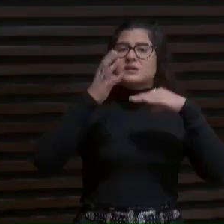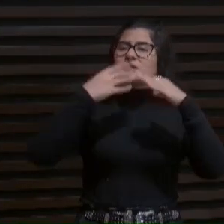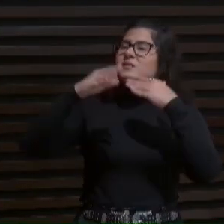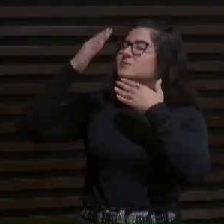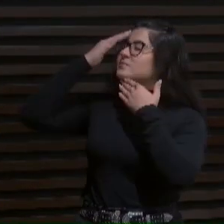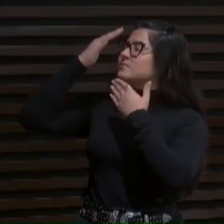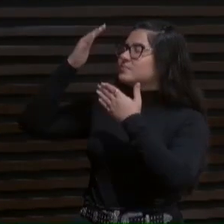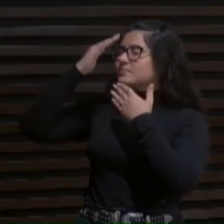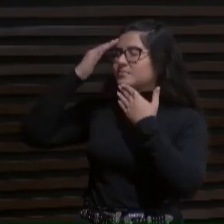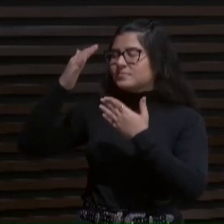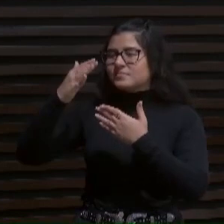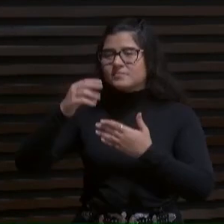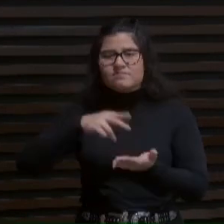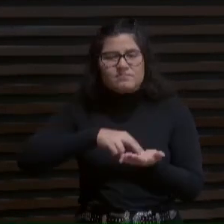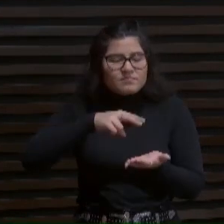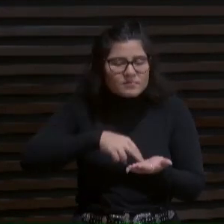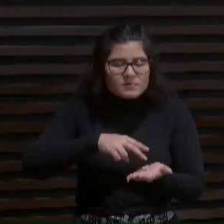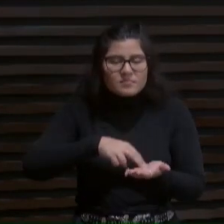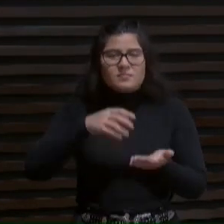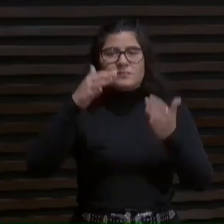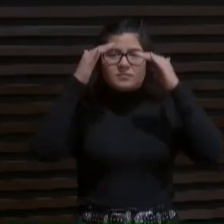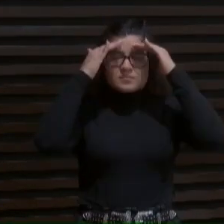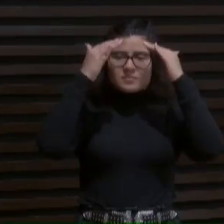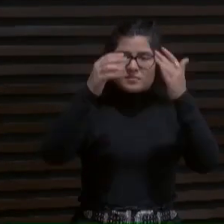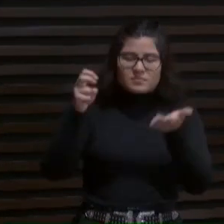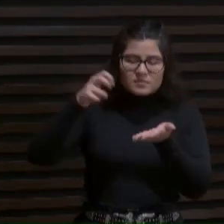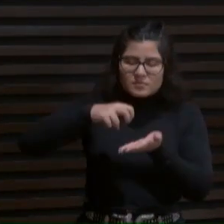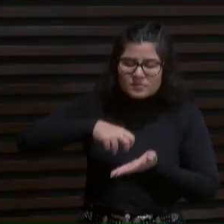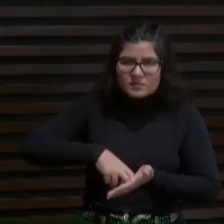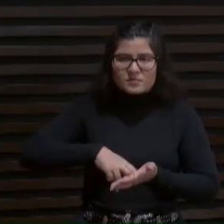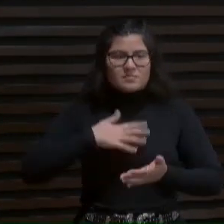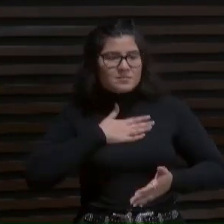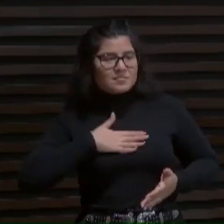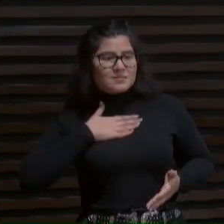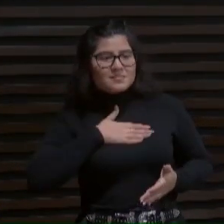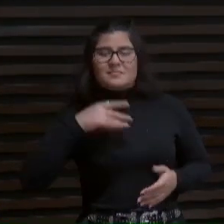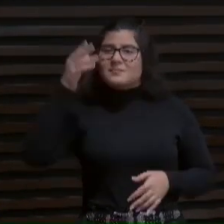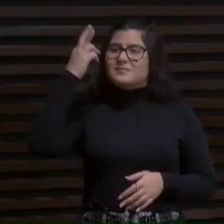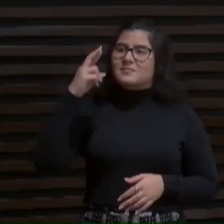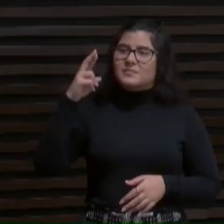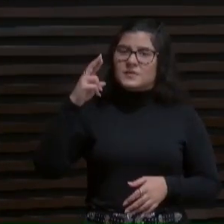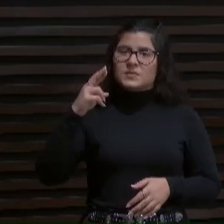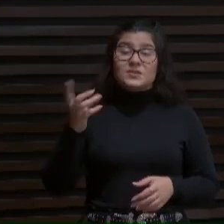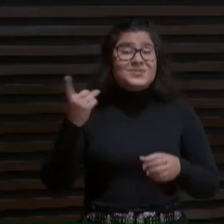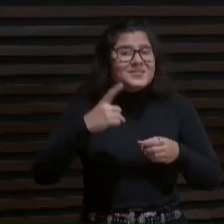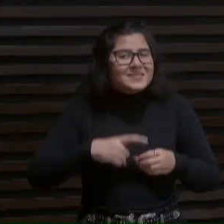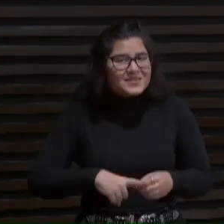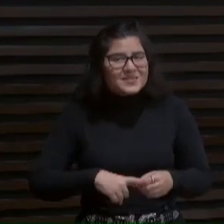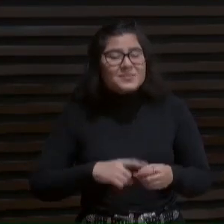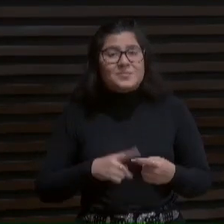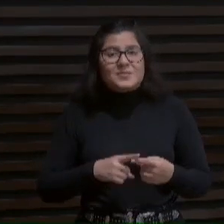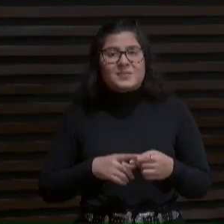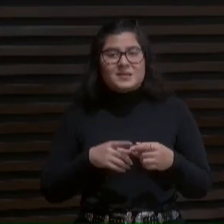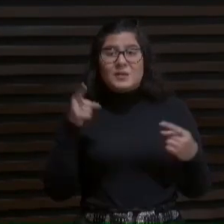gratidão, fervor, temor, culto, prazer no Senhor. Isso tudo voltaria a acontecer ali, porque o